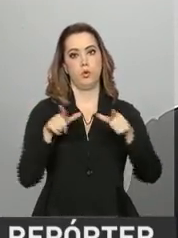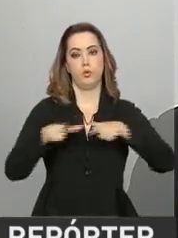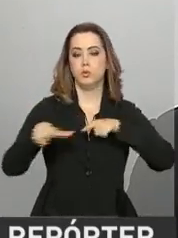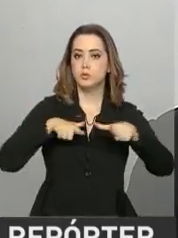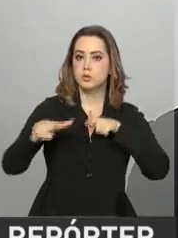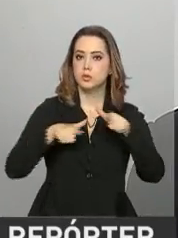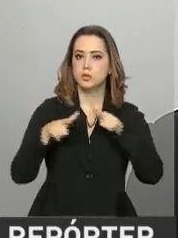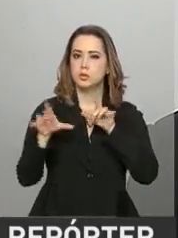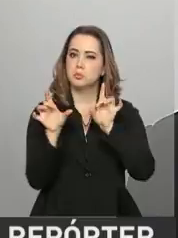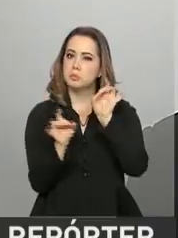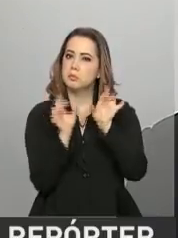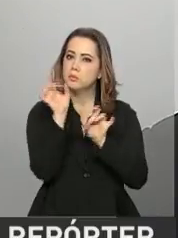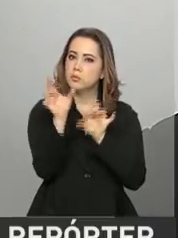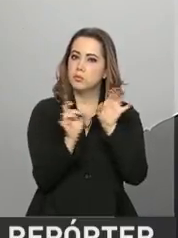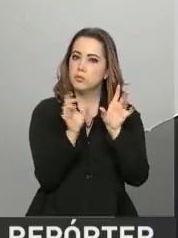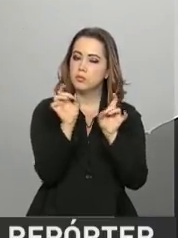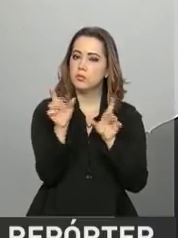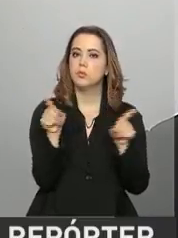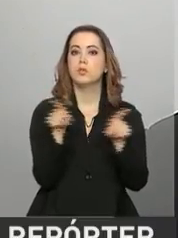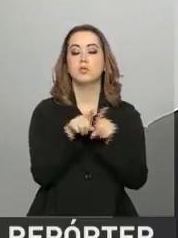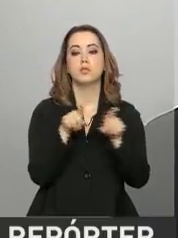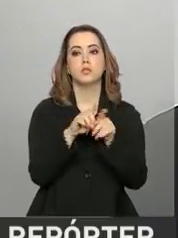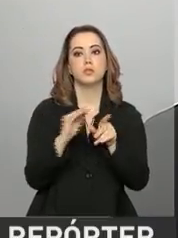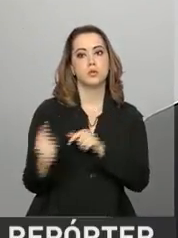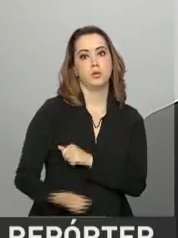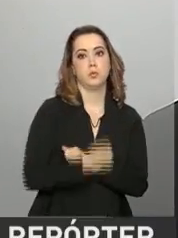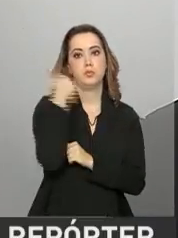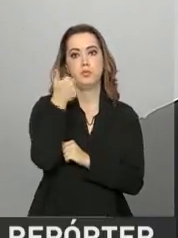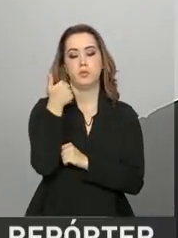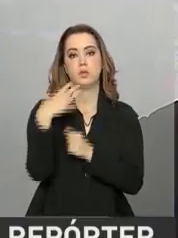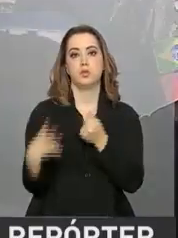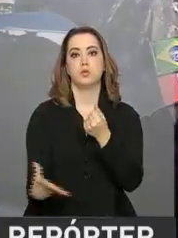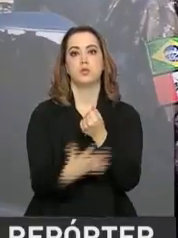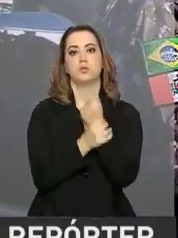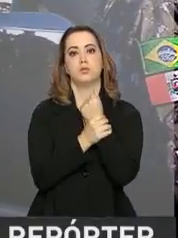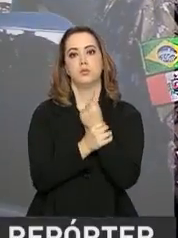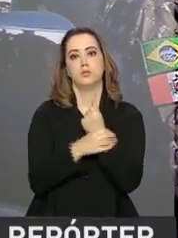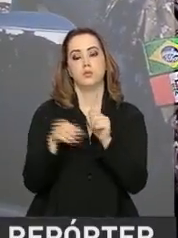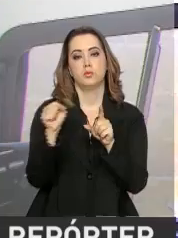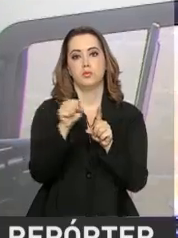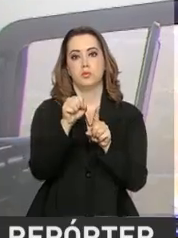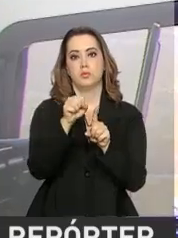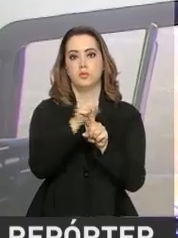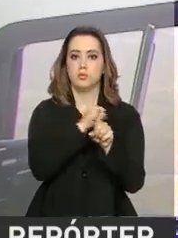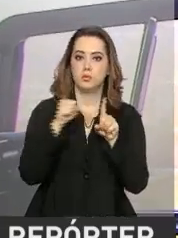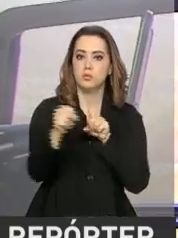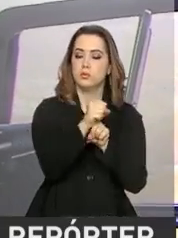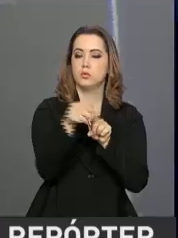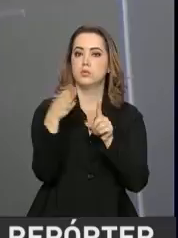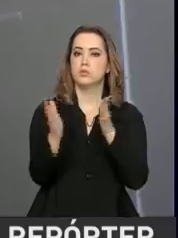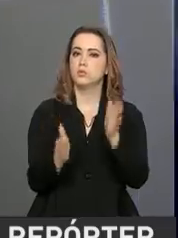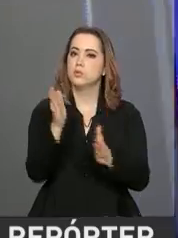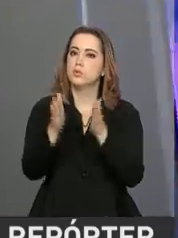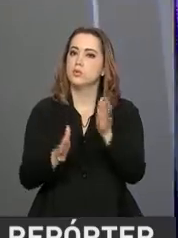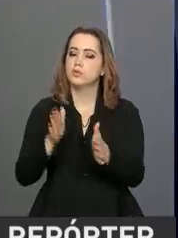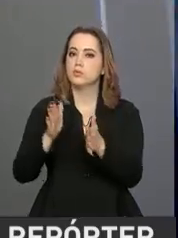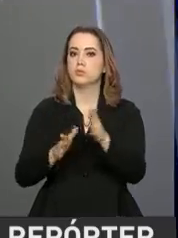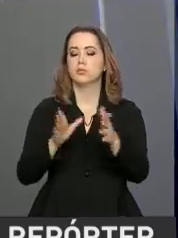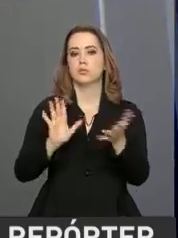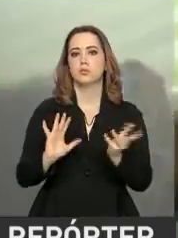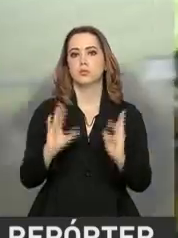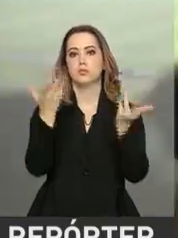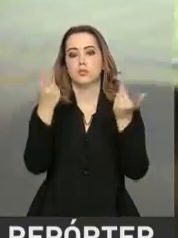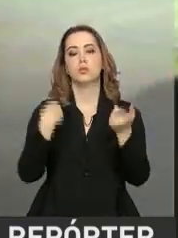específicos que redundam na no aumento de segurança da sociedade durante o evento Então tudo o que nós planejamos foi